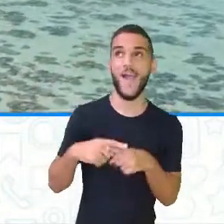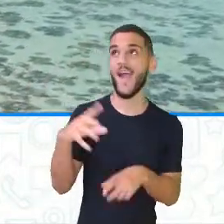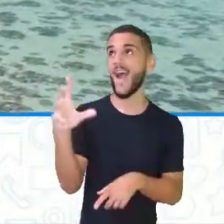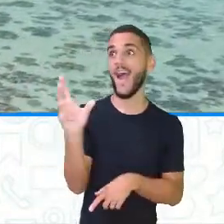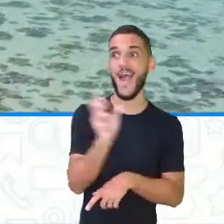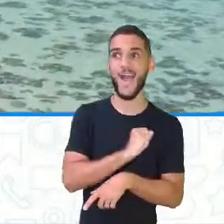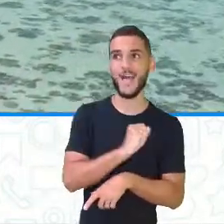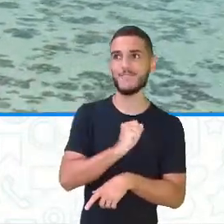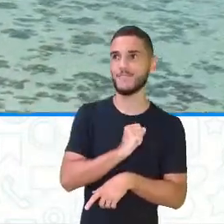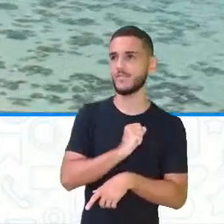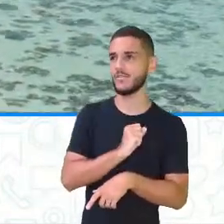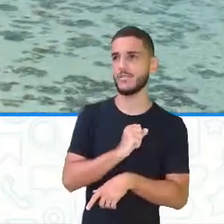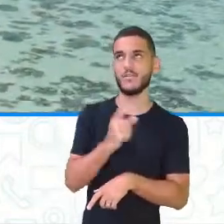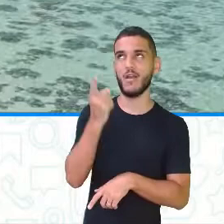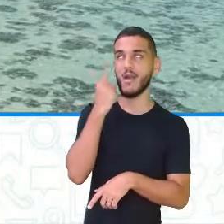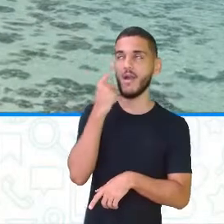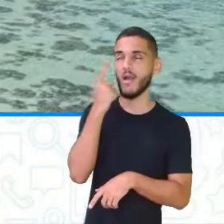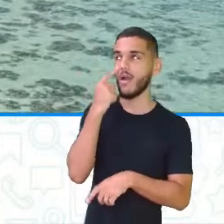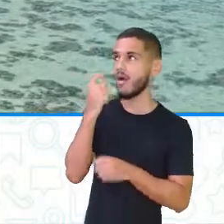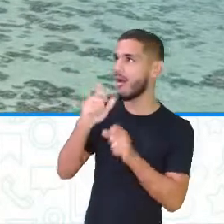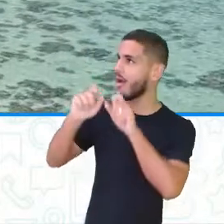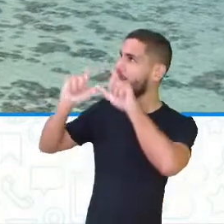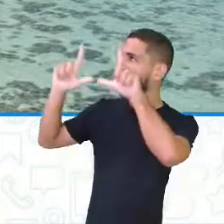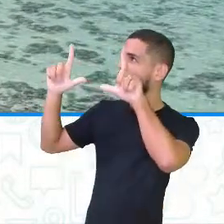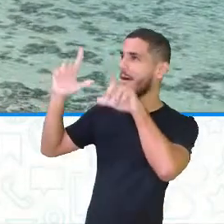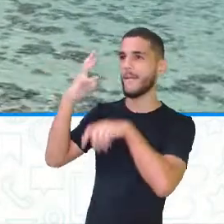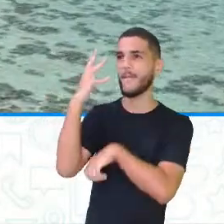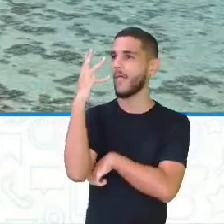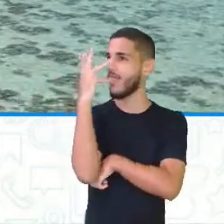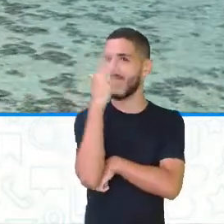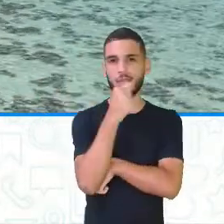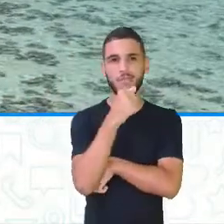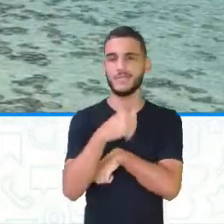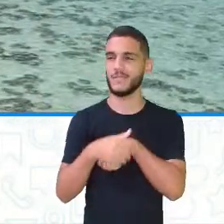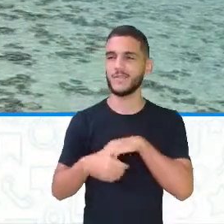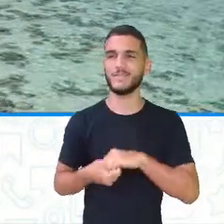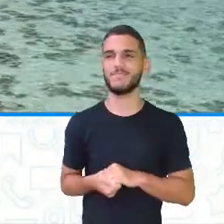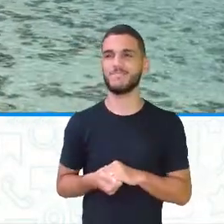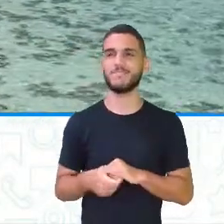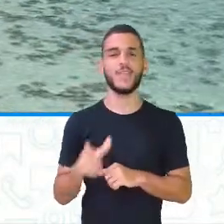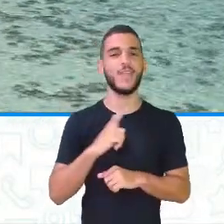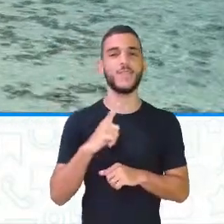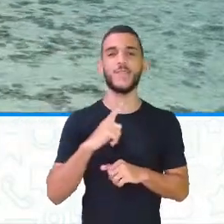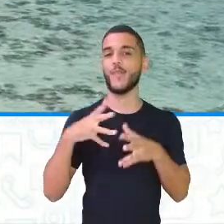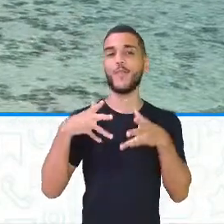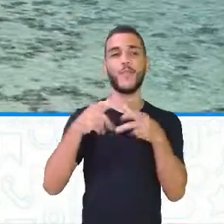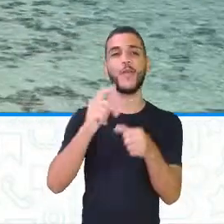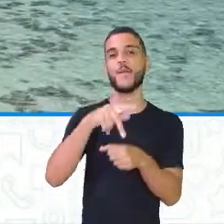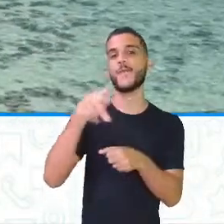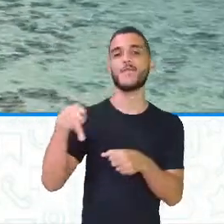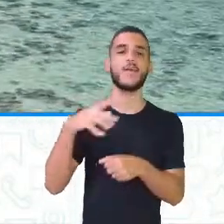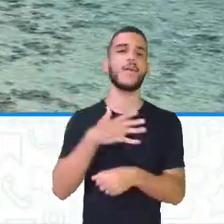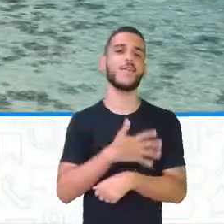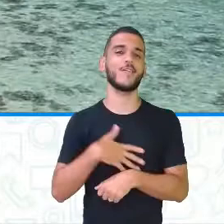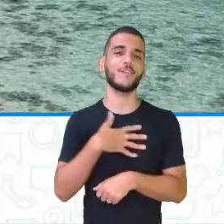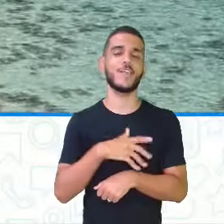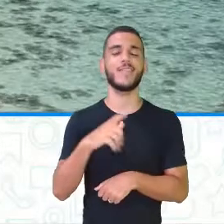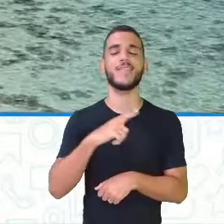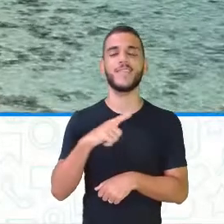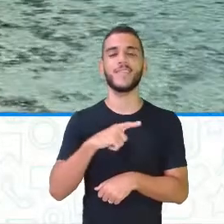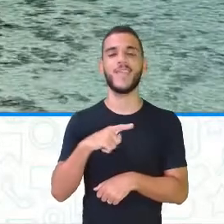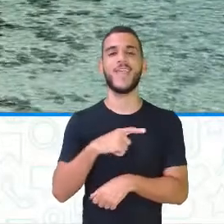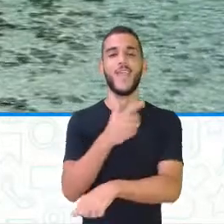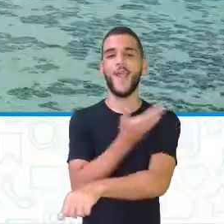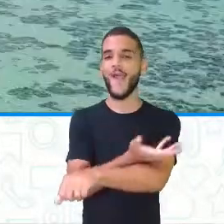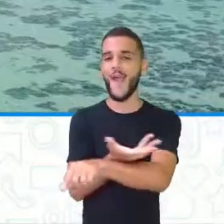imagem belíssima. Gostaria mesmo. Não é? Tem tudo que a professora Kedma gosta. Tem mato e tem praia. Vê